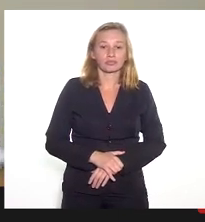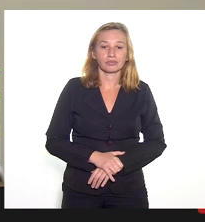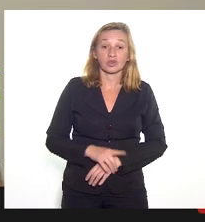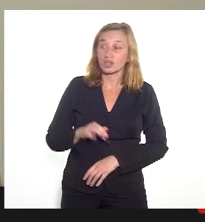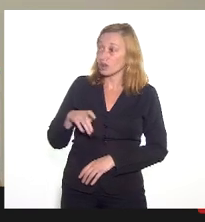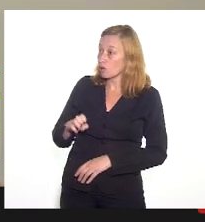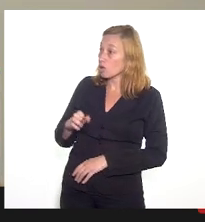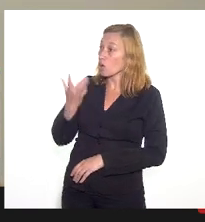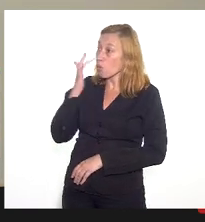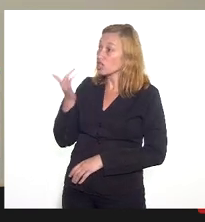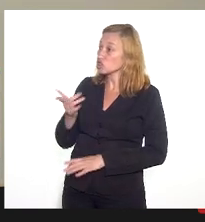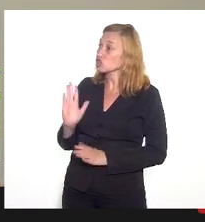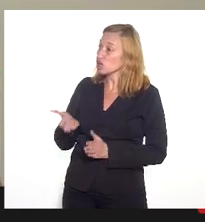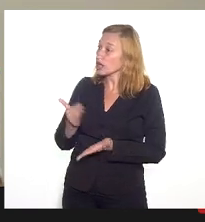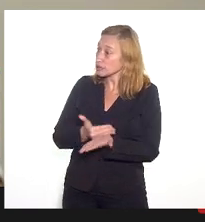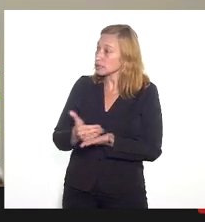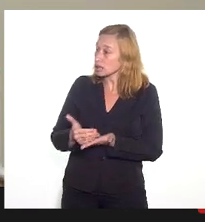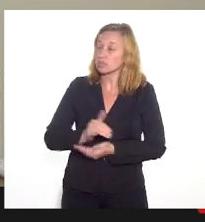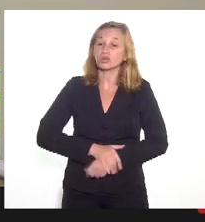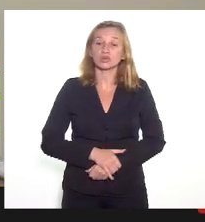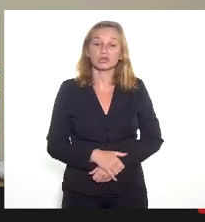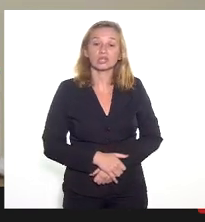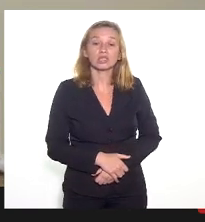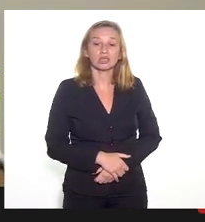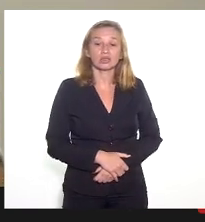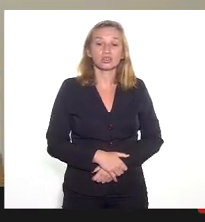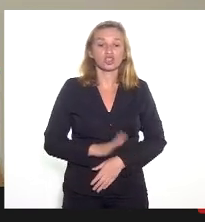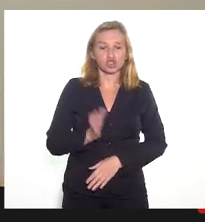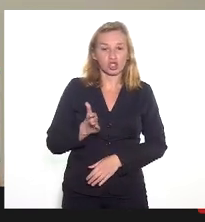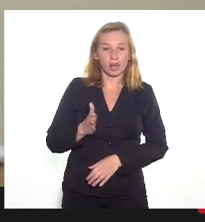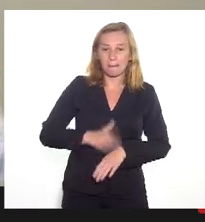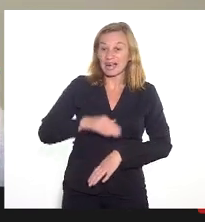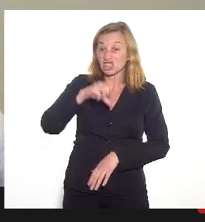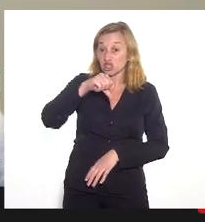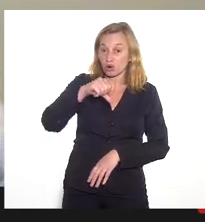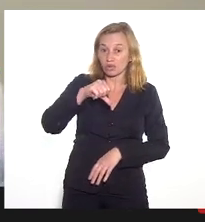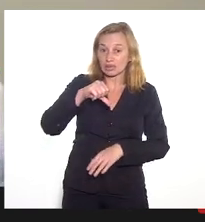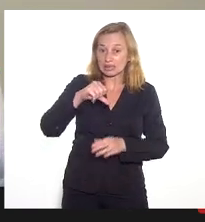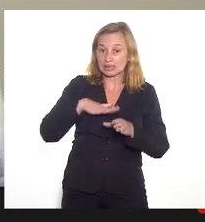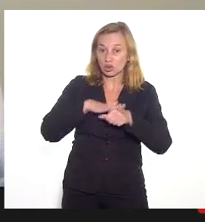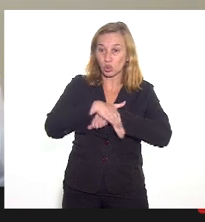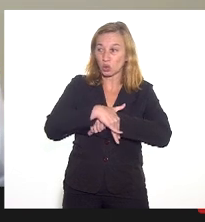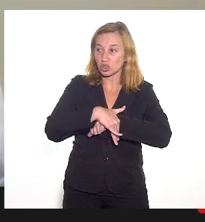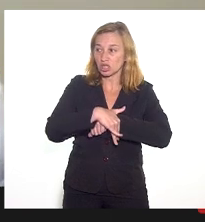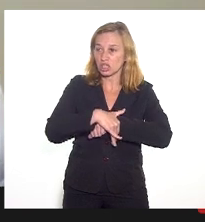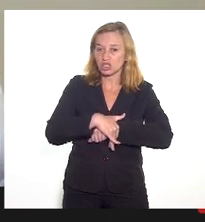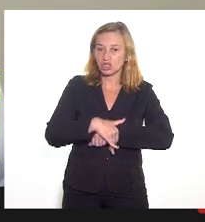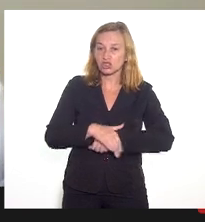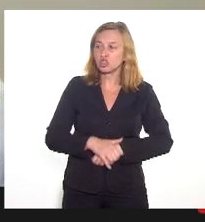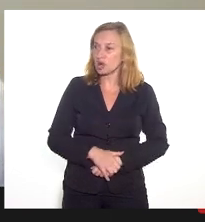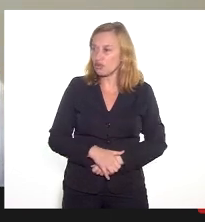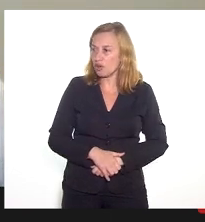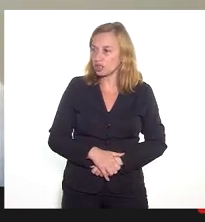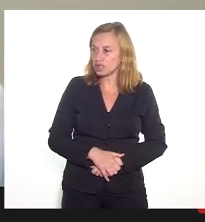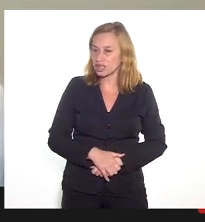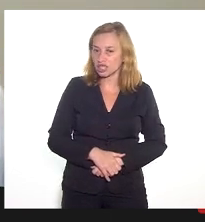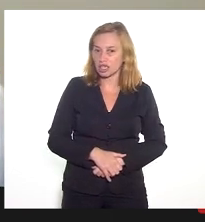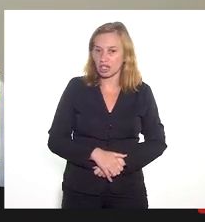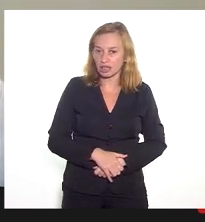acho que a gente deu um pontapé inicial, né? Já são mais de 9 horas da noite, né? Mas a pauta exigia e